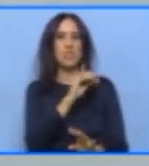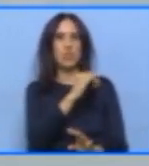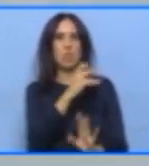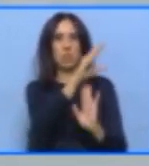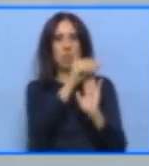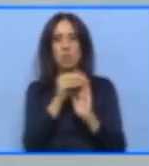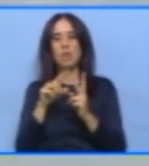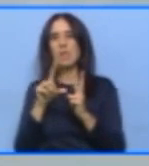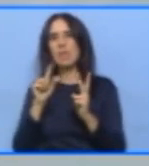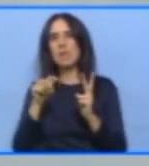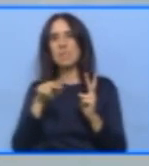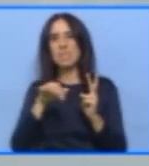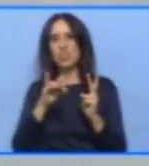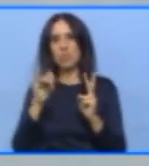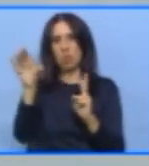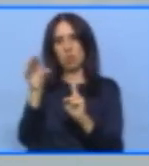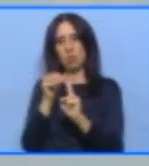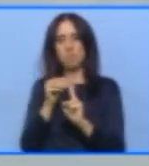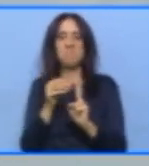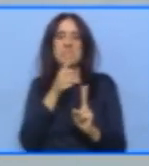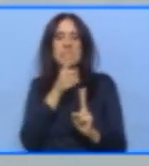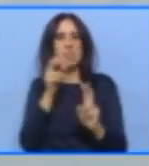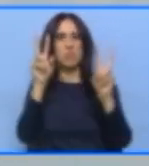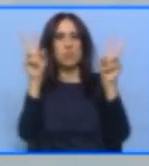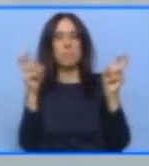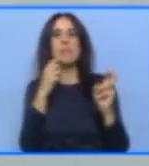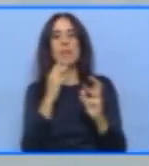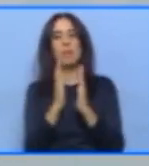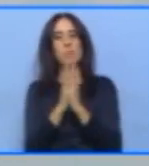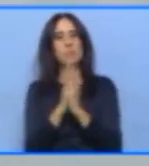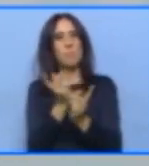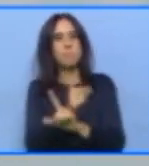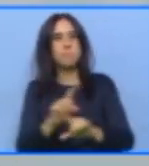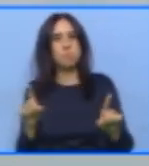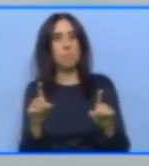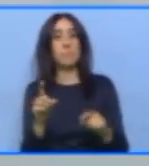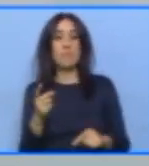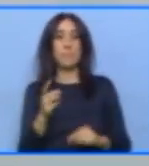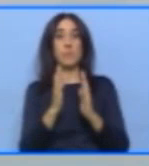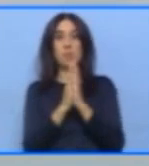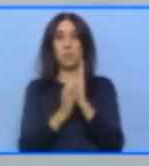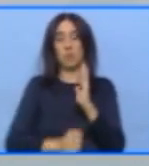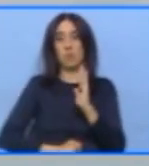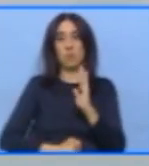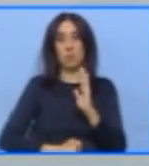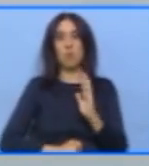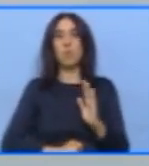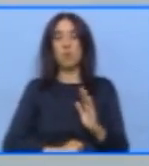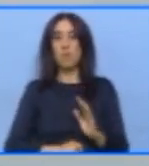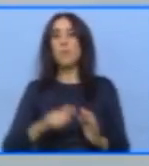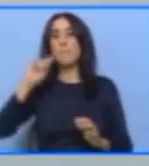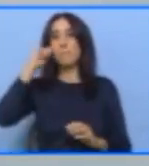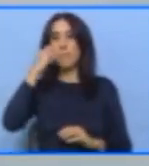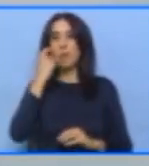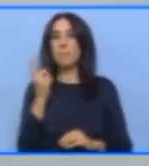que era de obstaculização às religiões. E a Igreja Católica foi vergastada